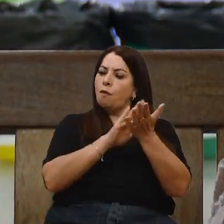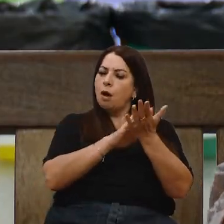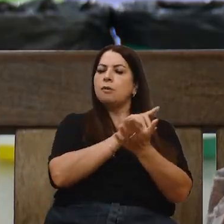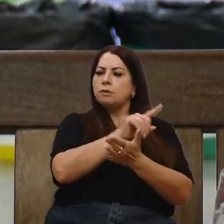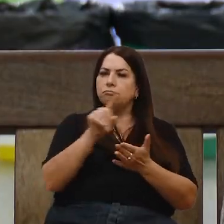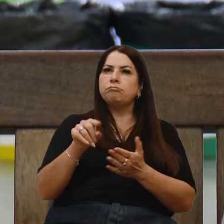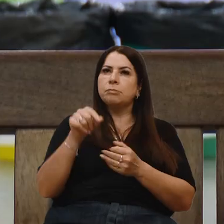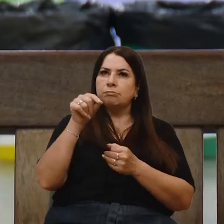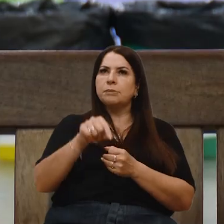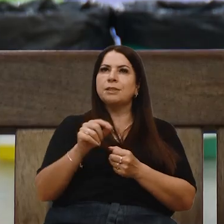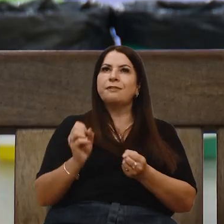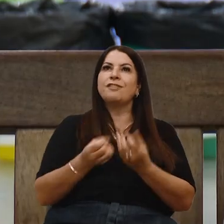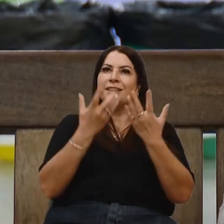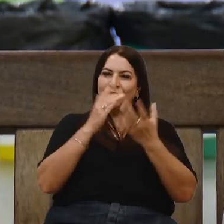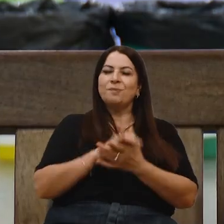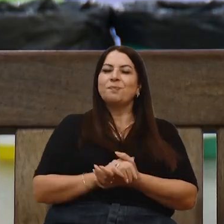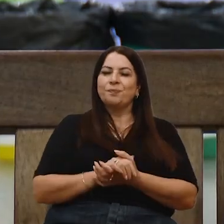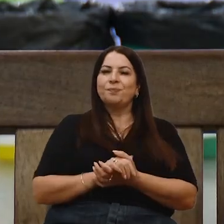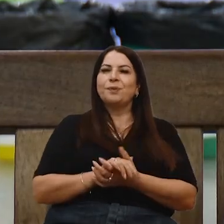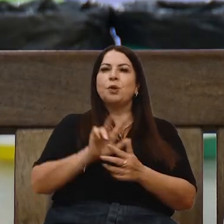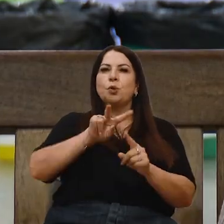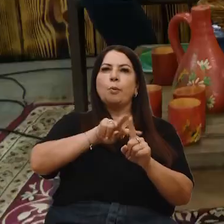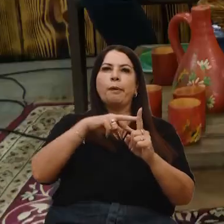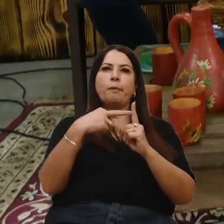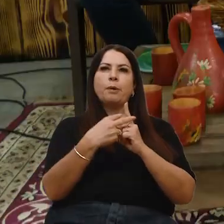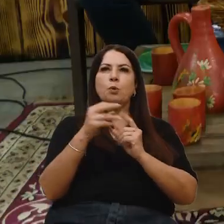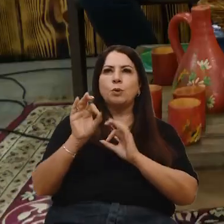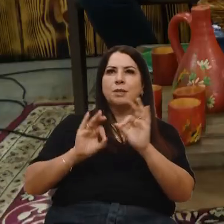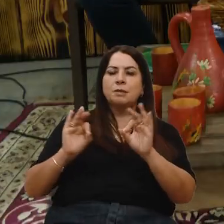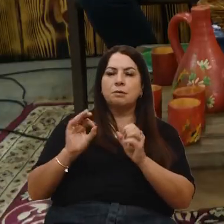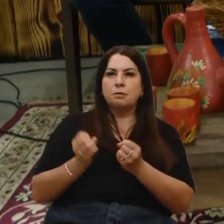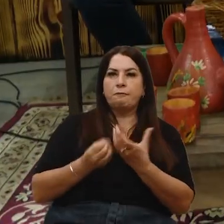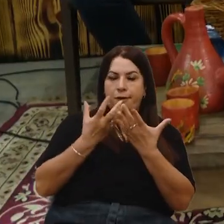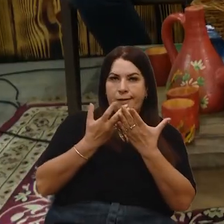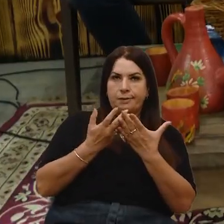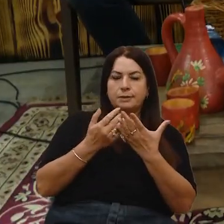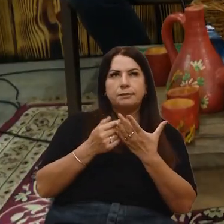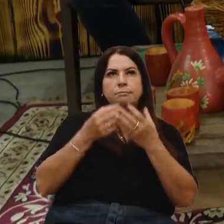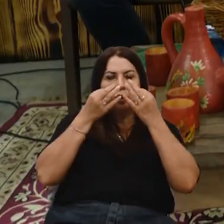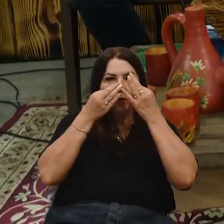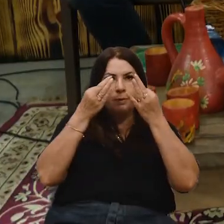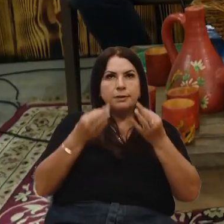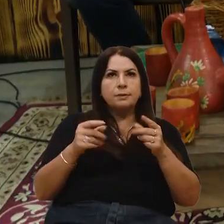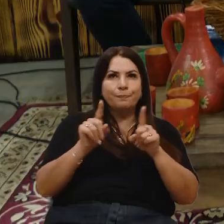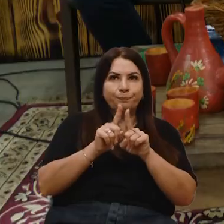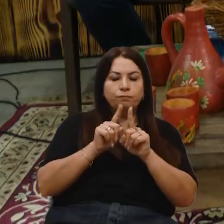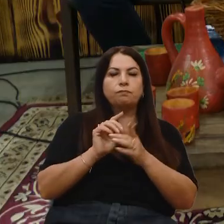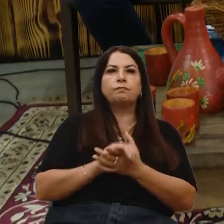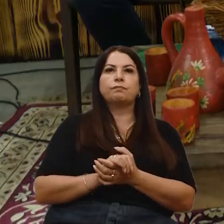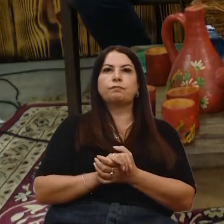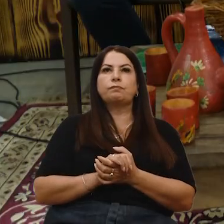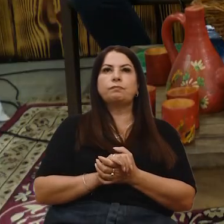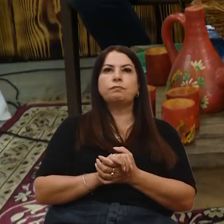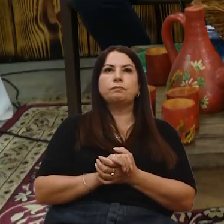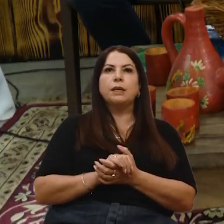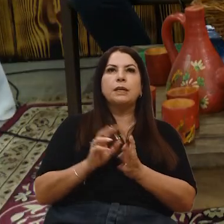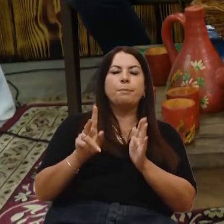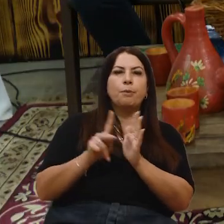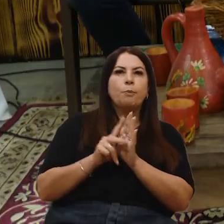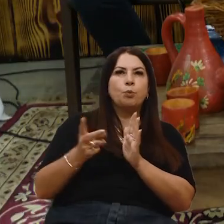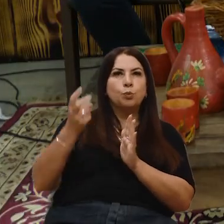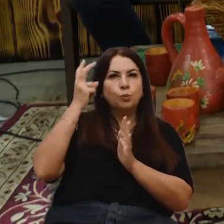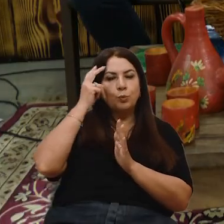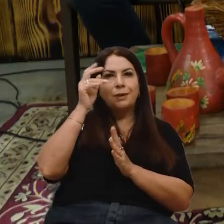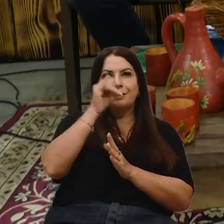louvável, tem que ser aqui comemorado. Do ponto de vista de organização da festa, chama atenção também, além da